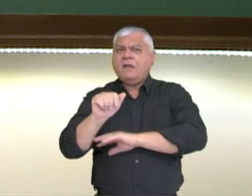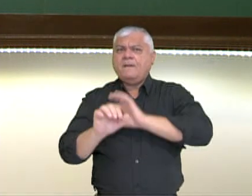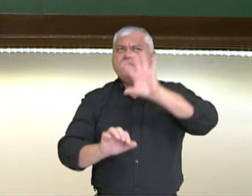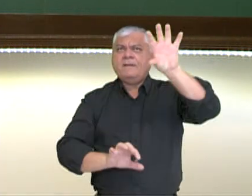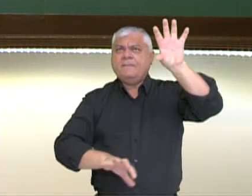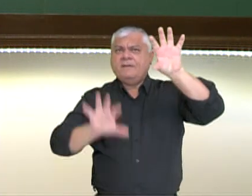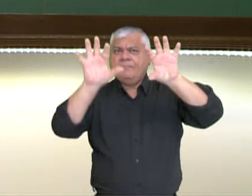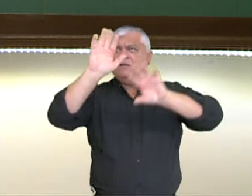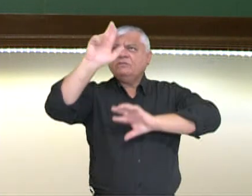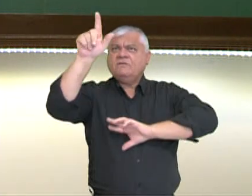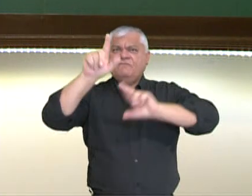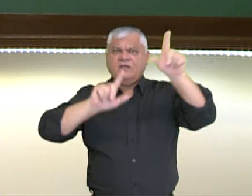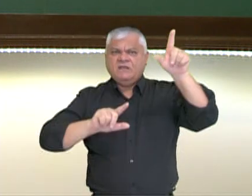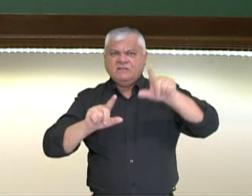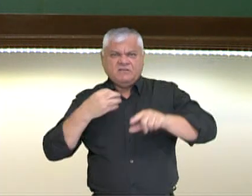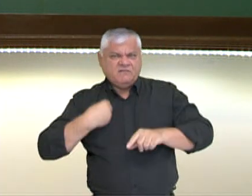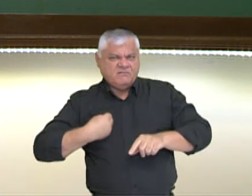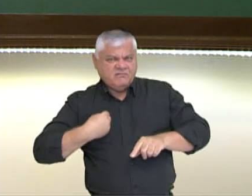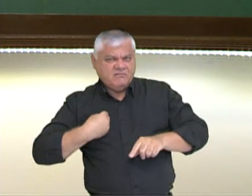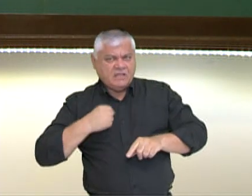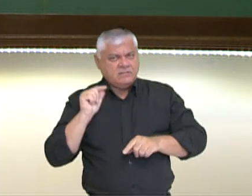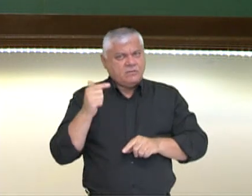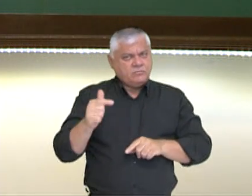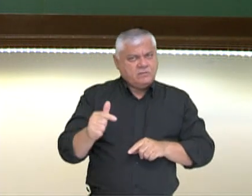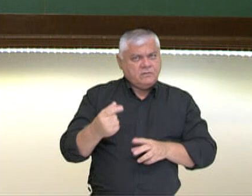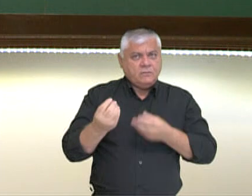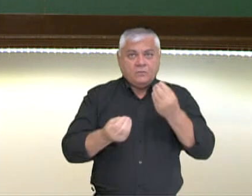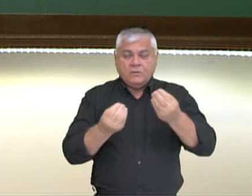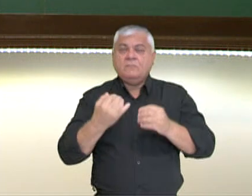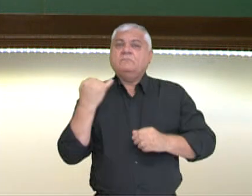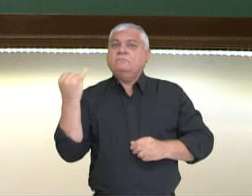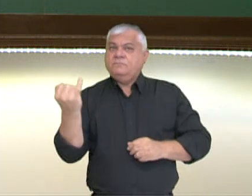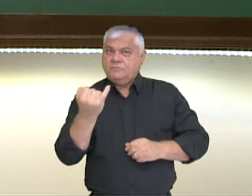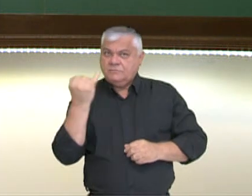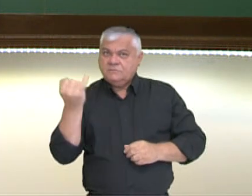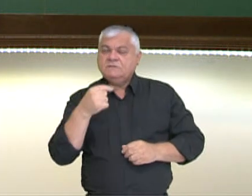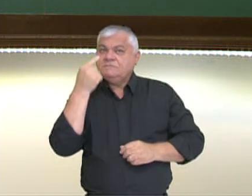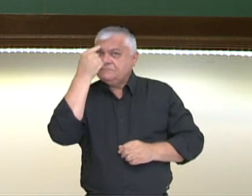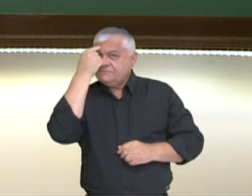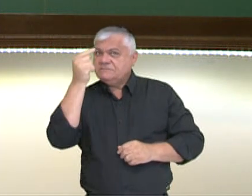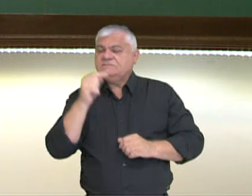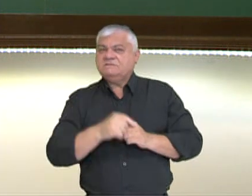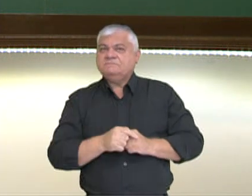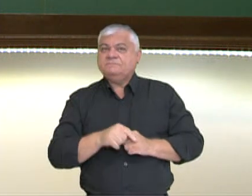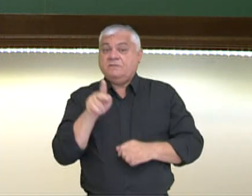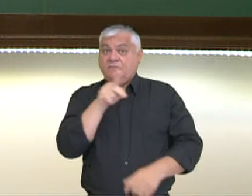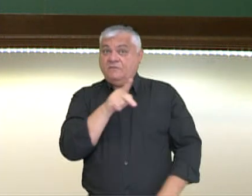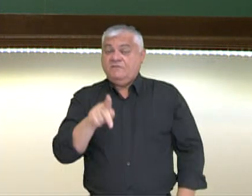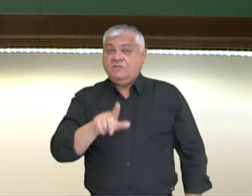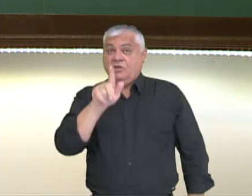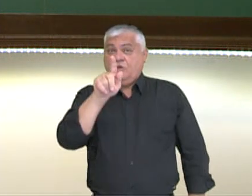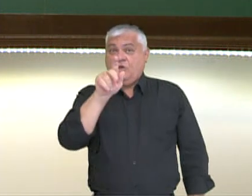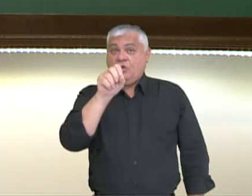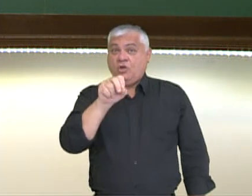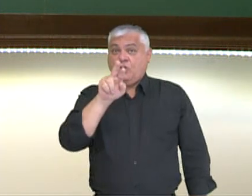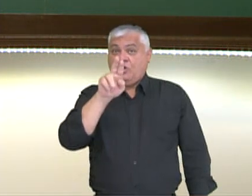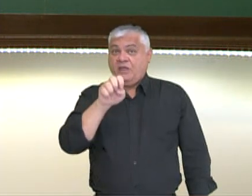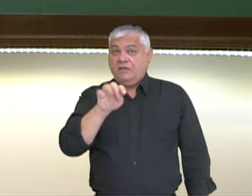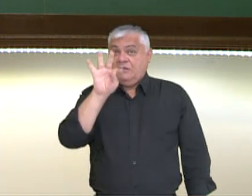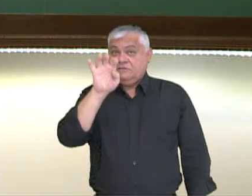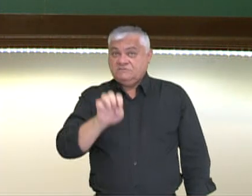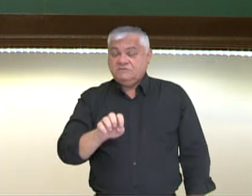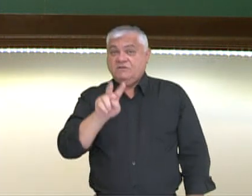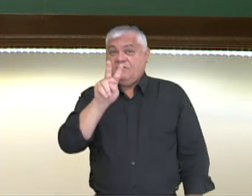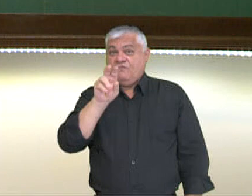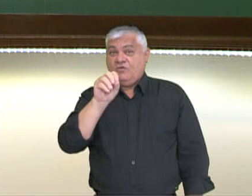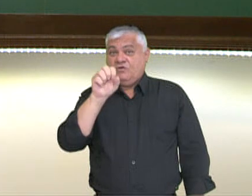elas existem, não existem, é extremamente importante pensar nisso. Eu sou a professora Gorete Wozniak e vamos fazer